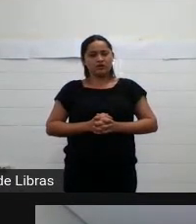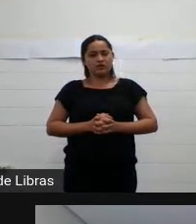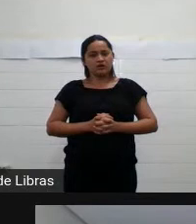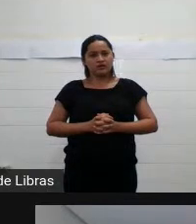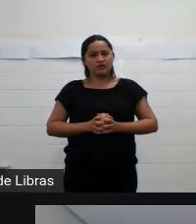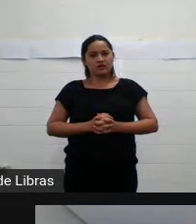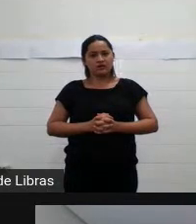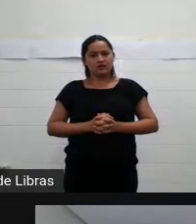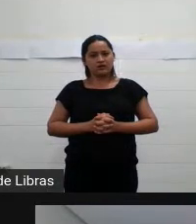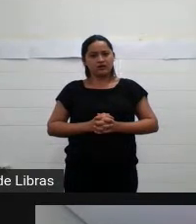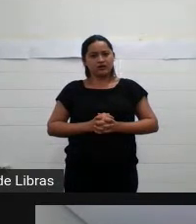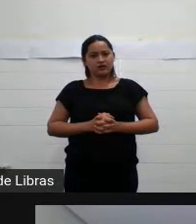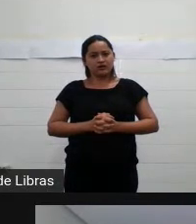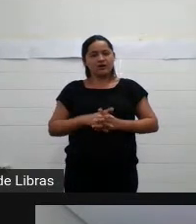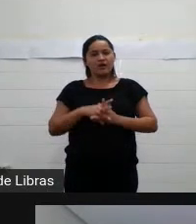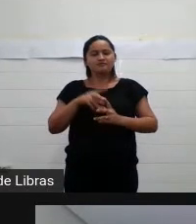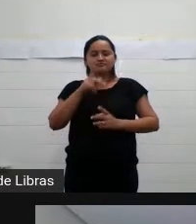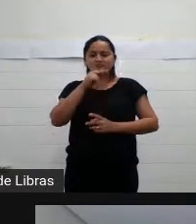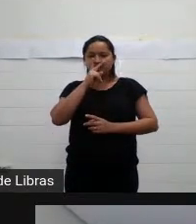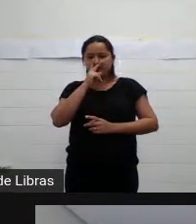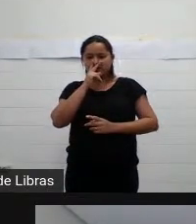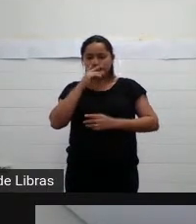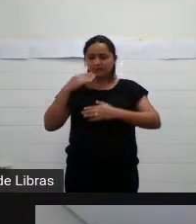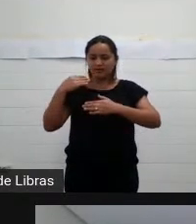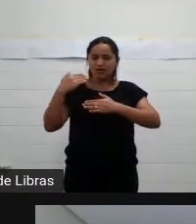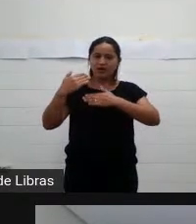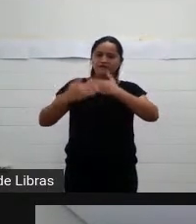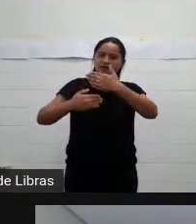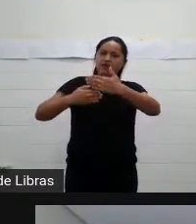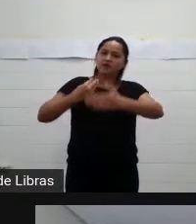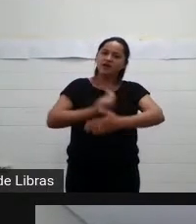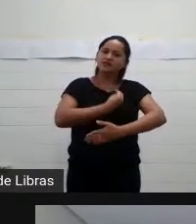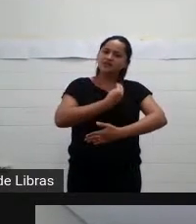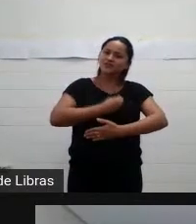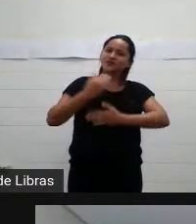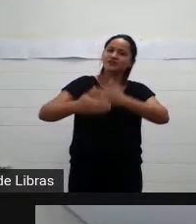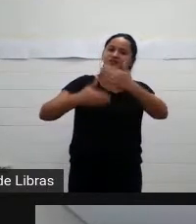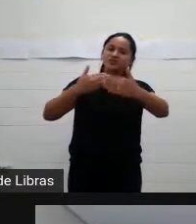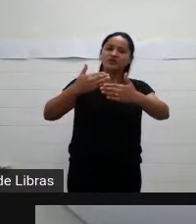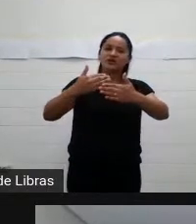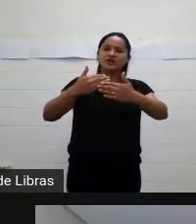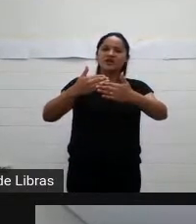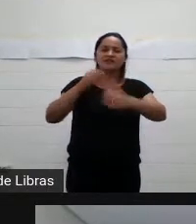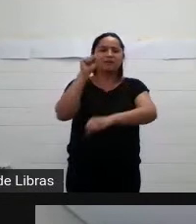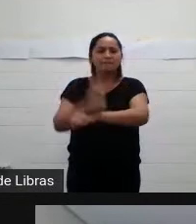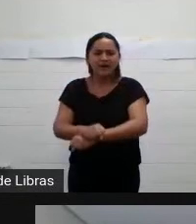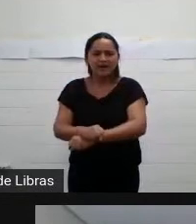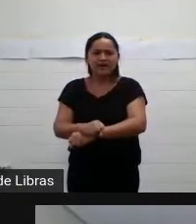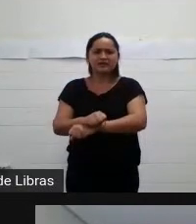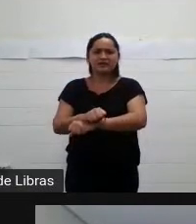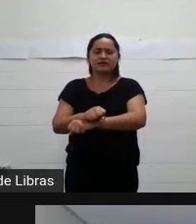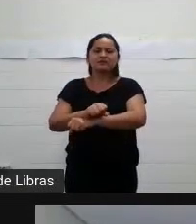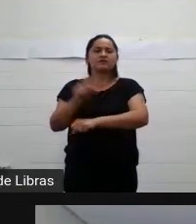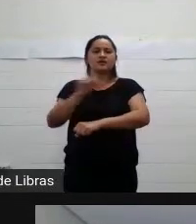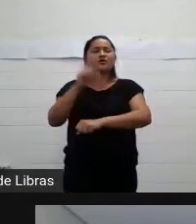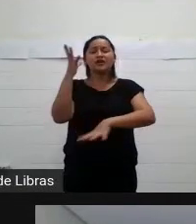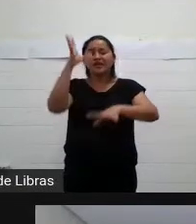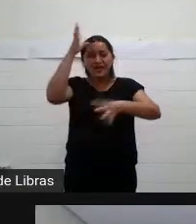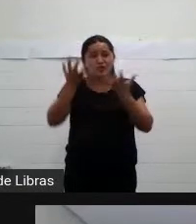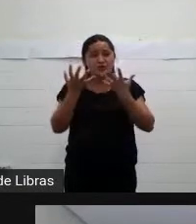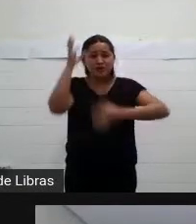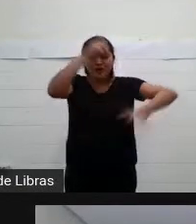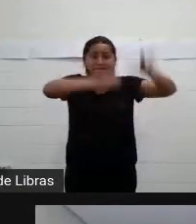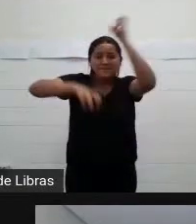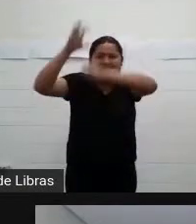pedra que rola não cria limo. Eu quero rolar sempre. Eu quero botar rodinhas nos meus